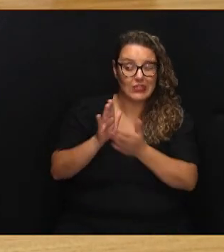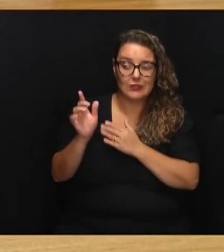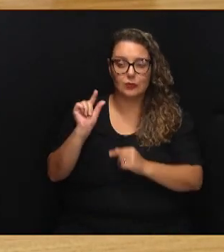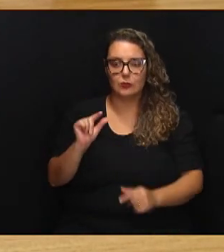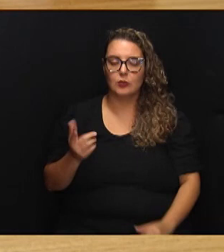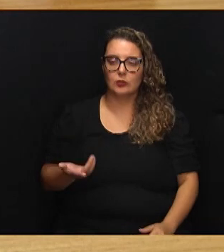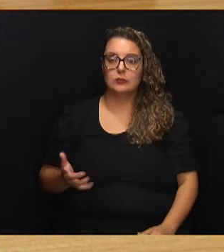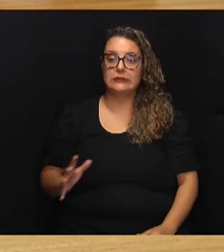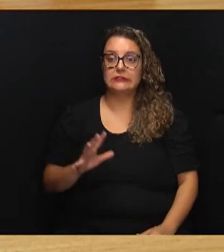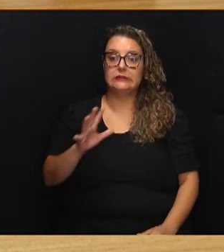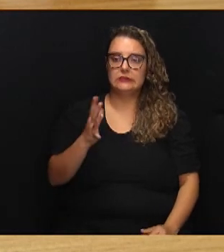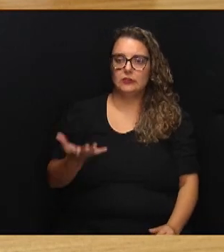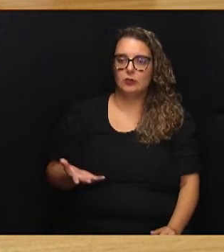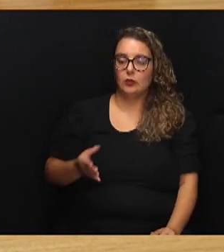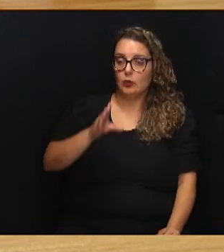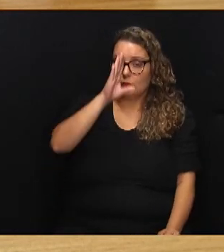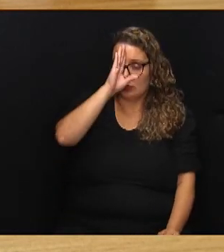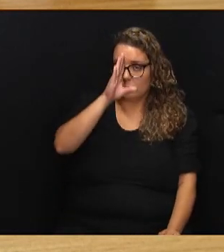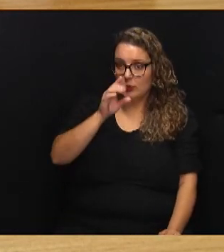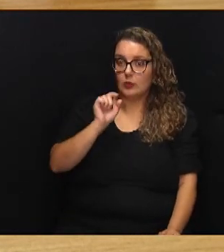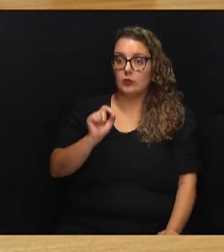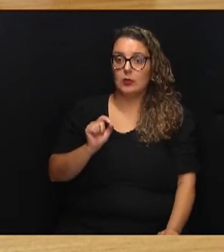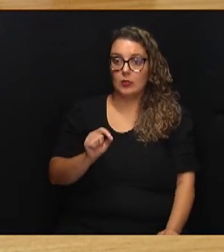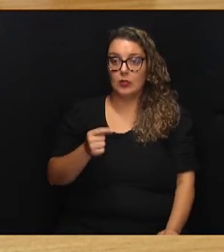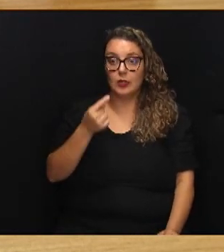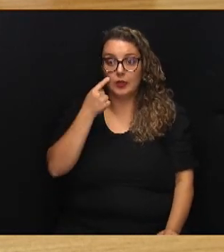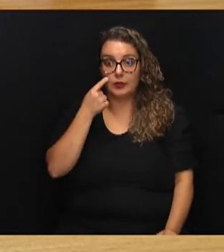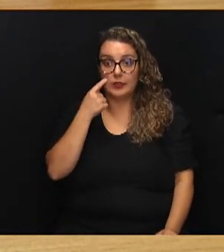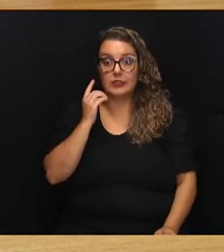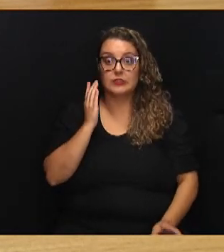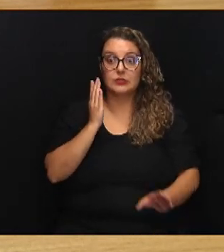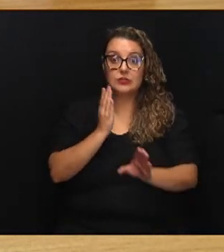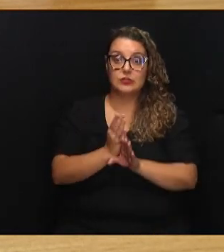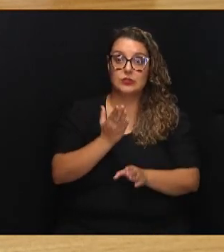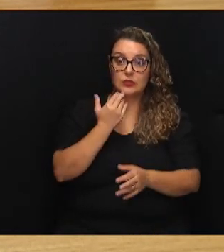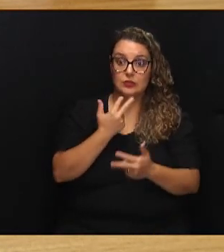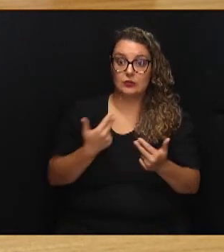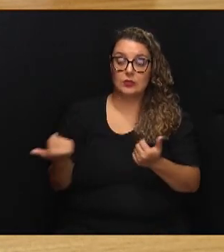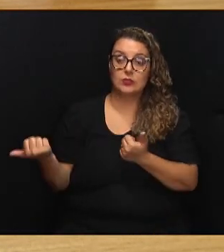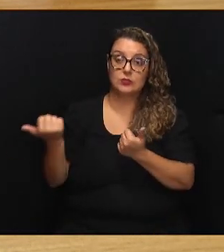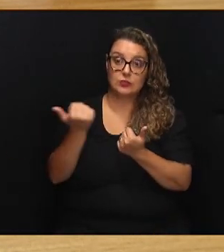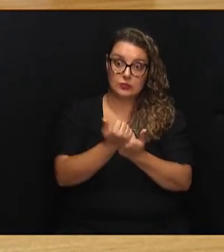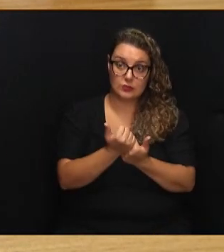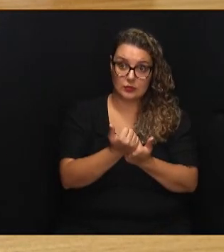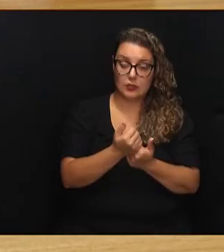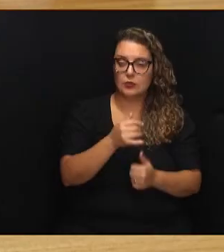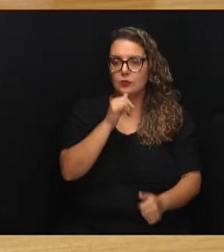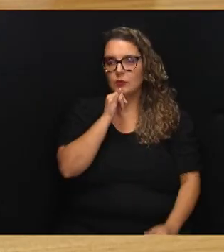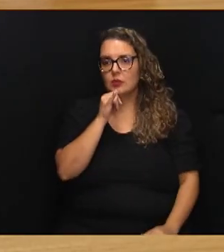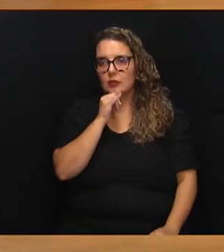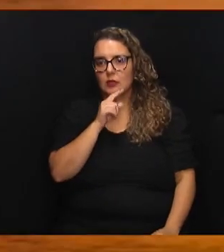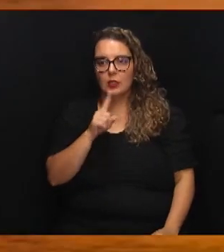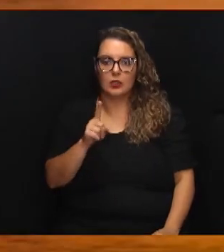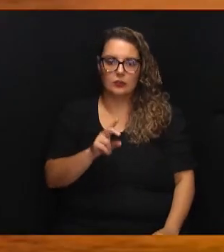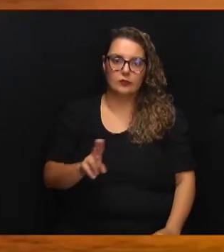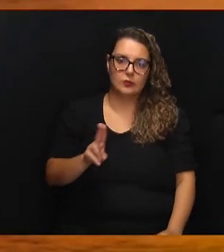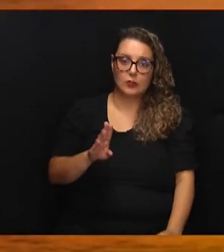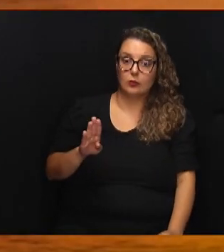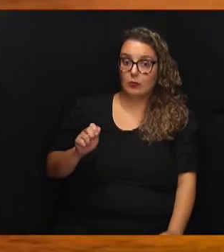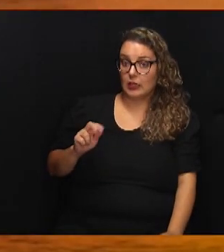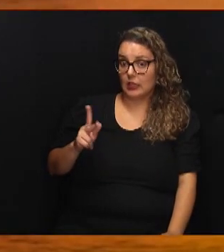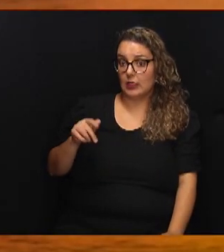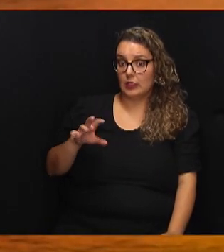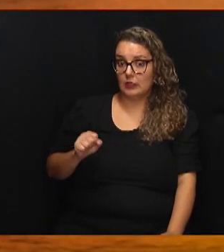preços? O principal ponto é ver se você consegue achar alimentos substitutos. Então, por exemplo, eu não vou usar o bacalhau, mas vou usar um